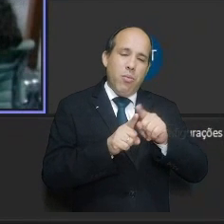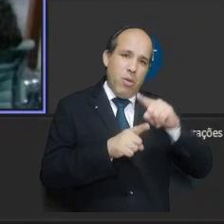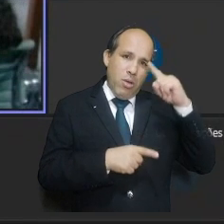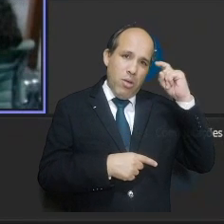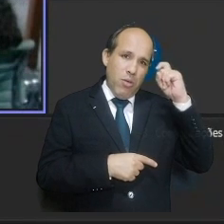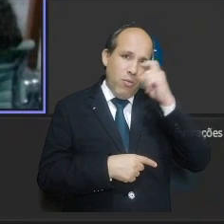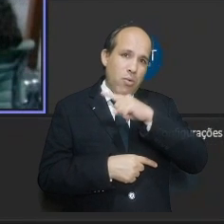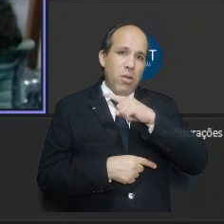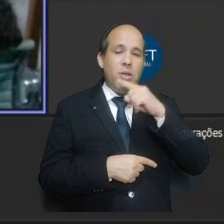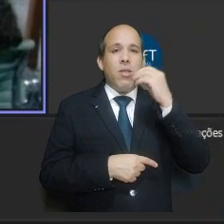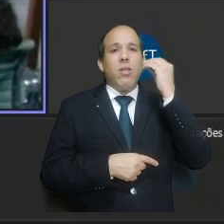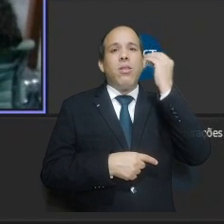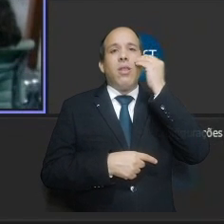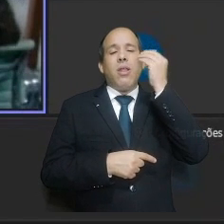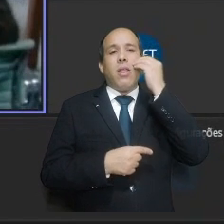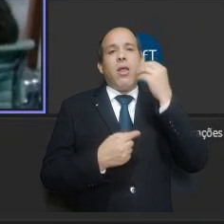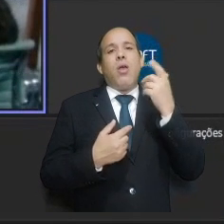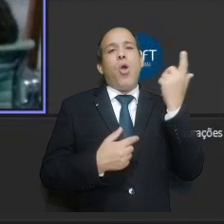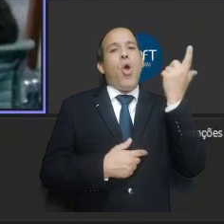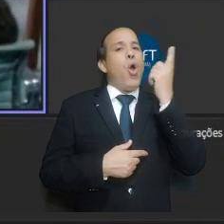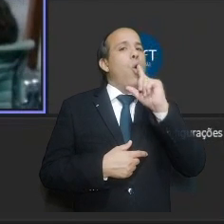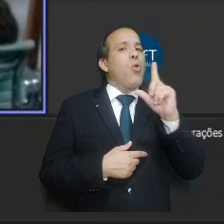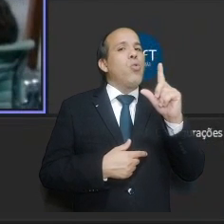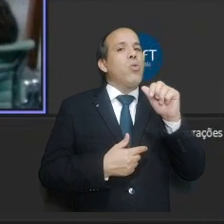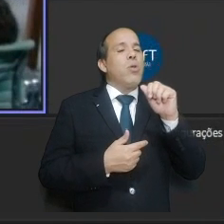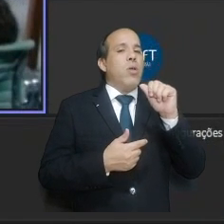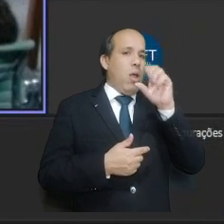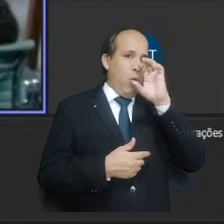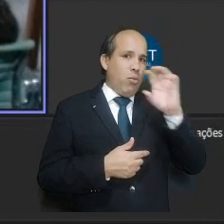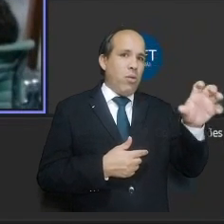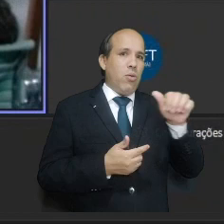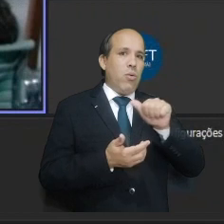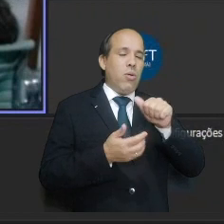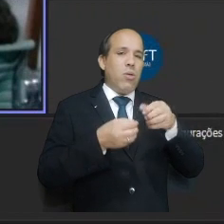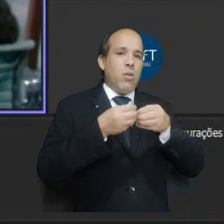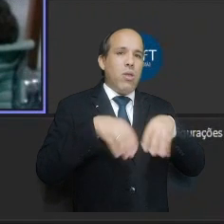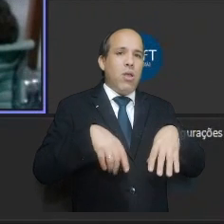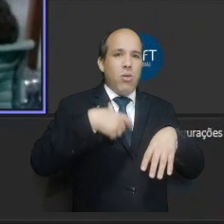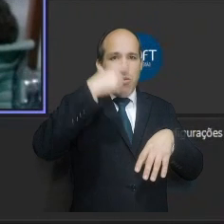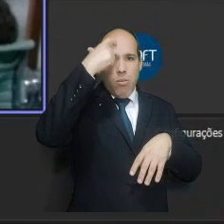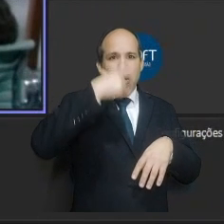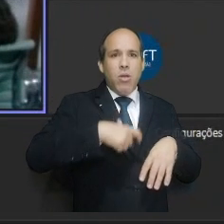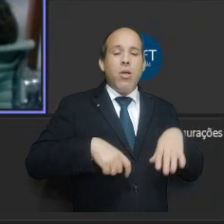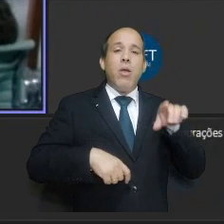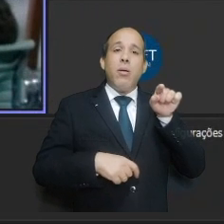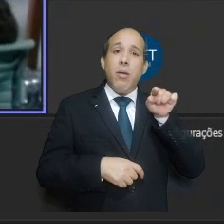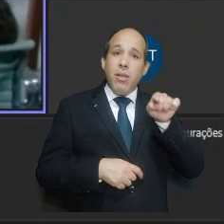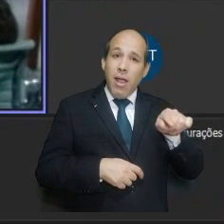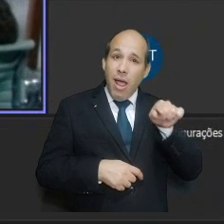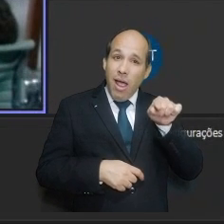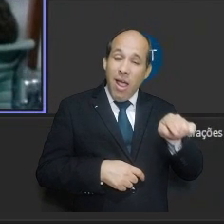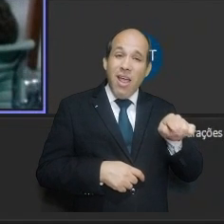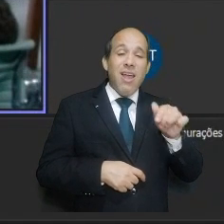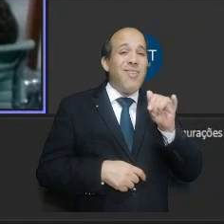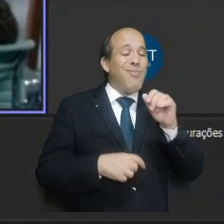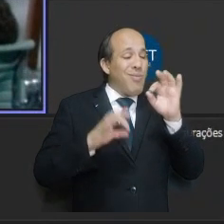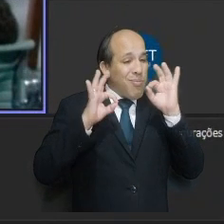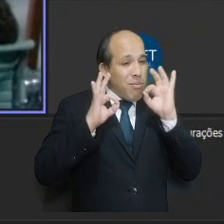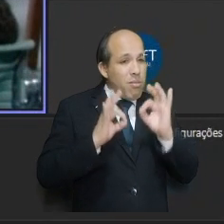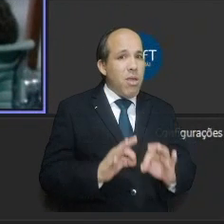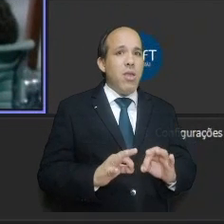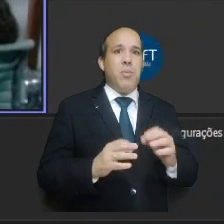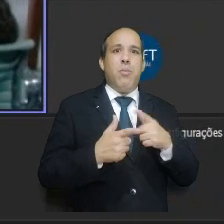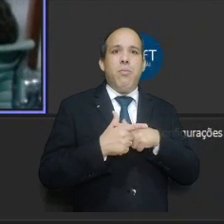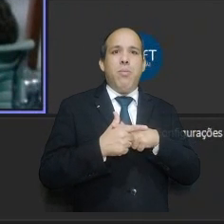da dificuldade de tentarmos conseguir condenação de danos morais, mas nesse caso, o dano ele